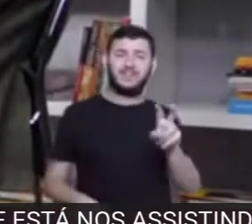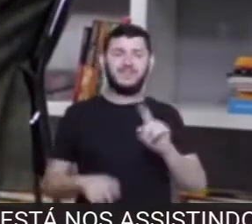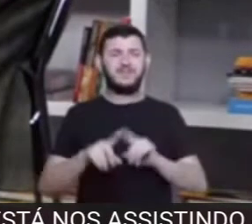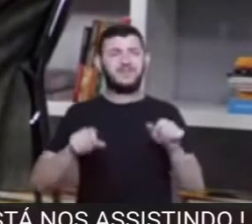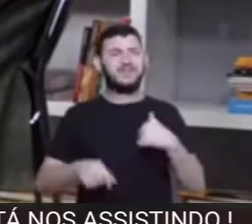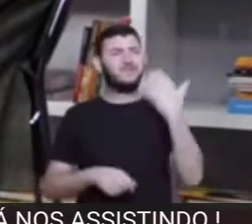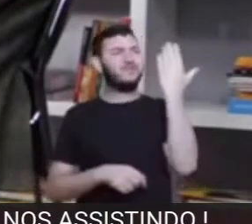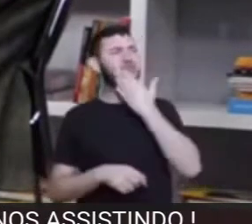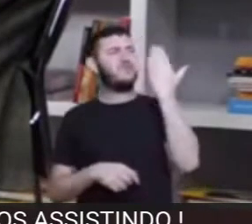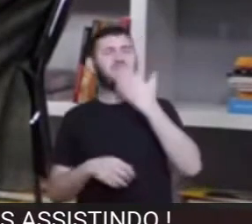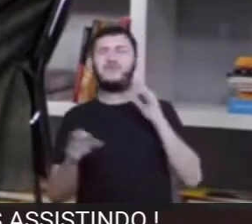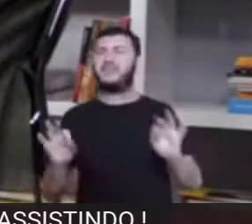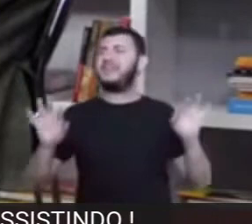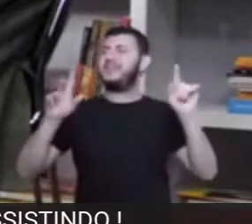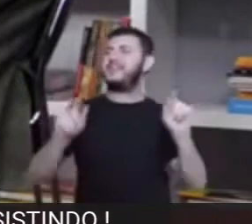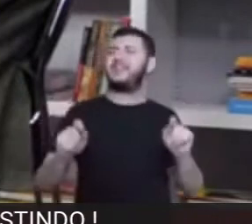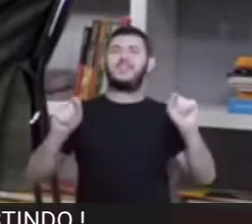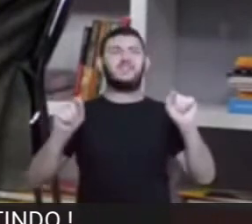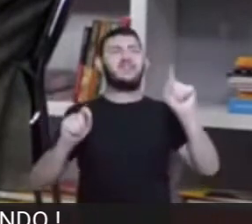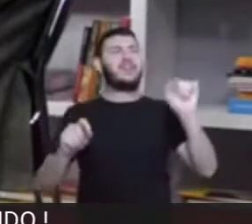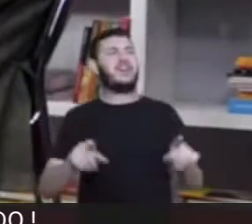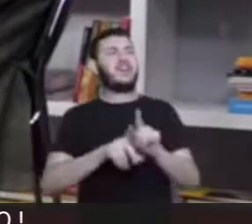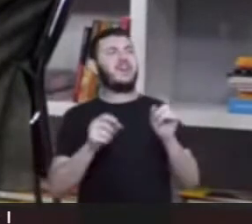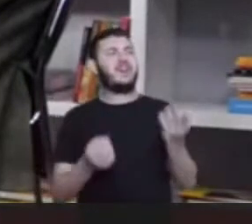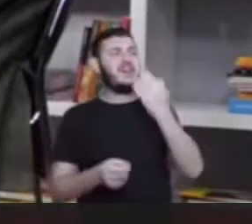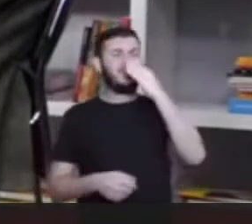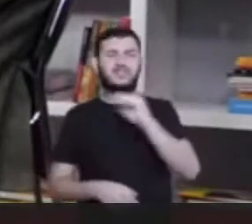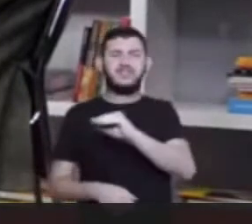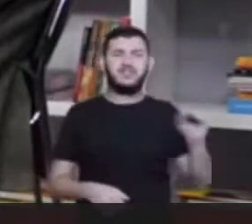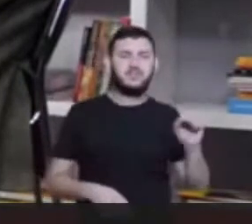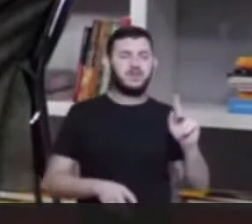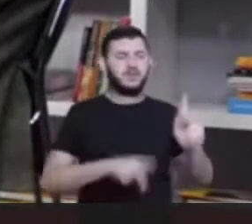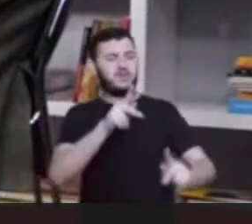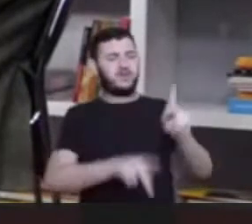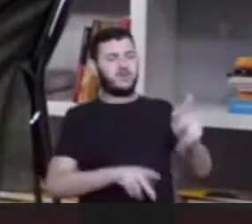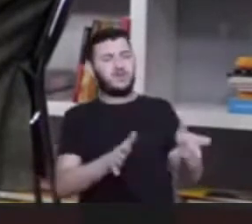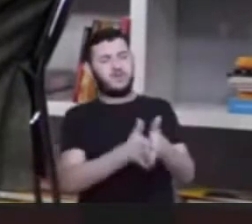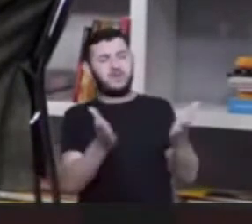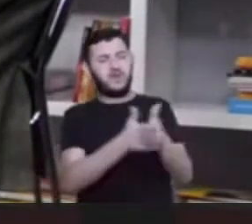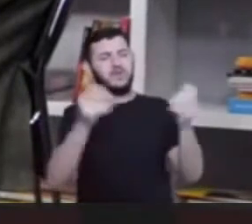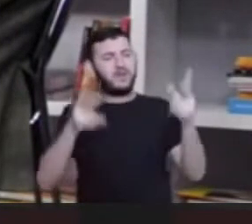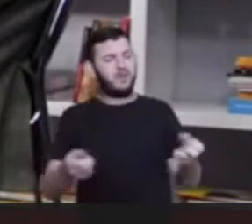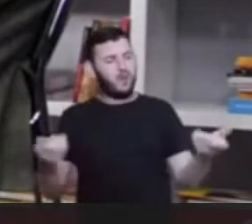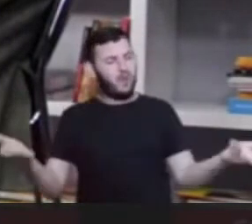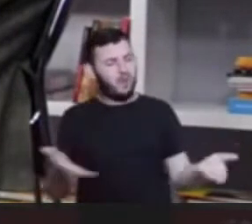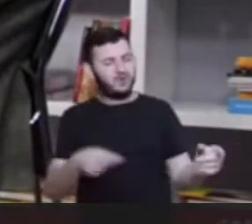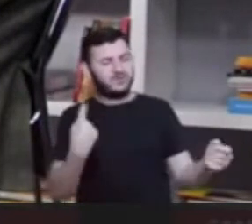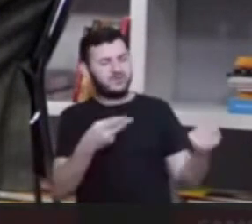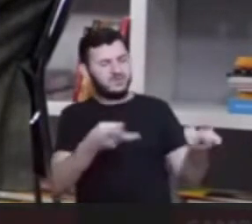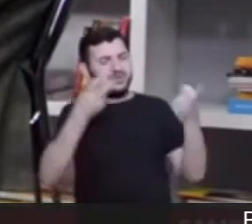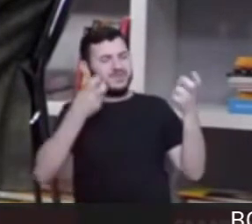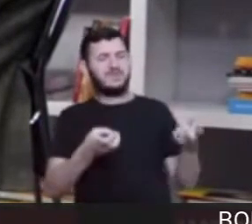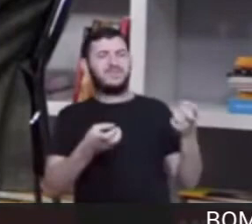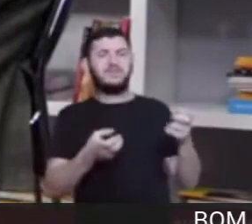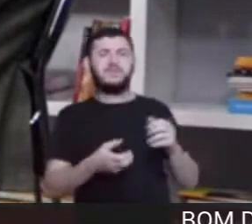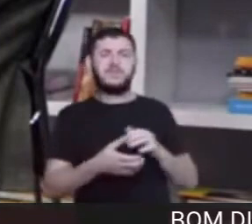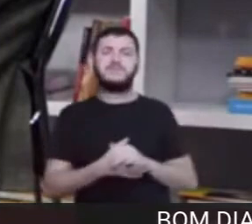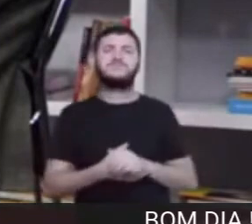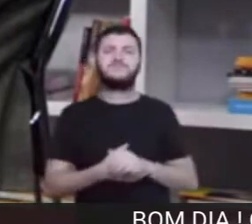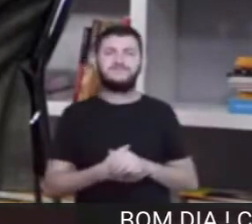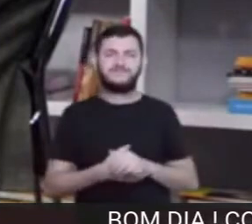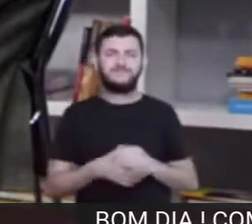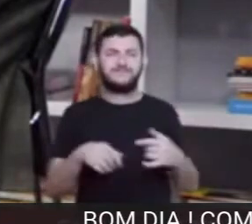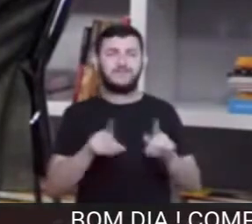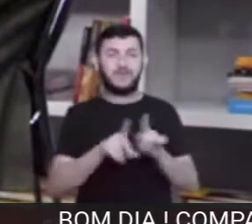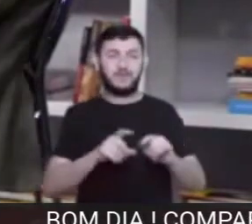eu nunca vi o desprezo pelo povo pobre que a gente vê hoje. Nunca vi. E uma pequena parcela da sociedade se